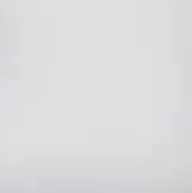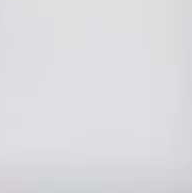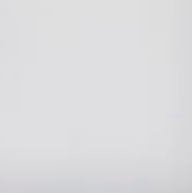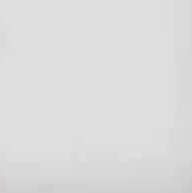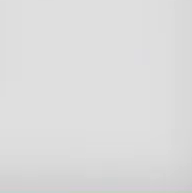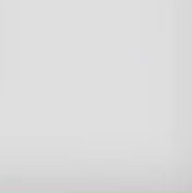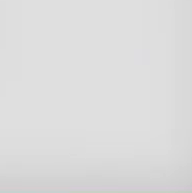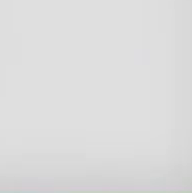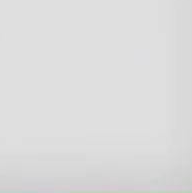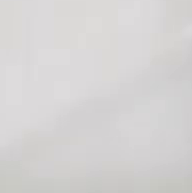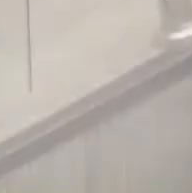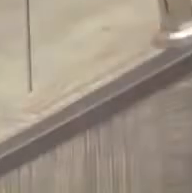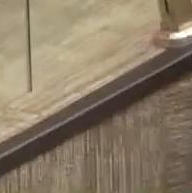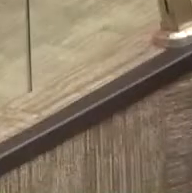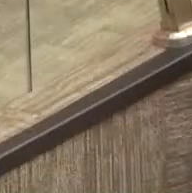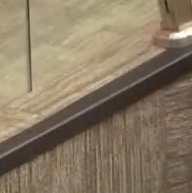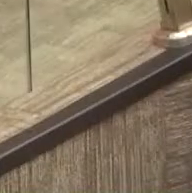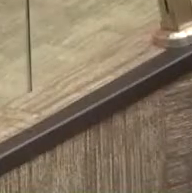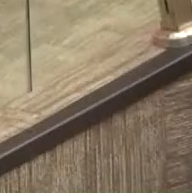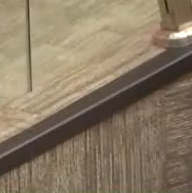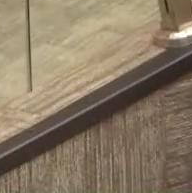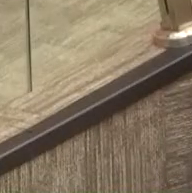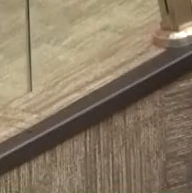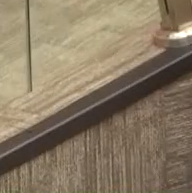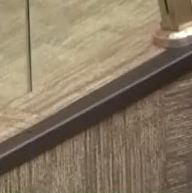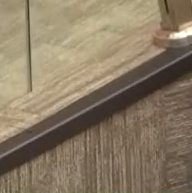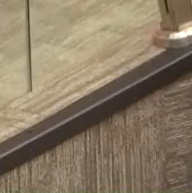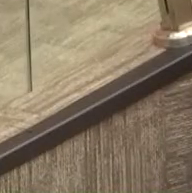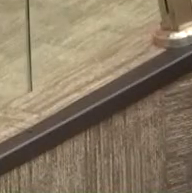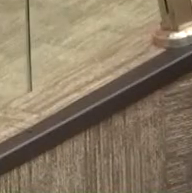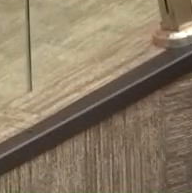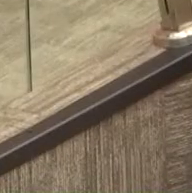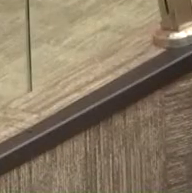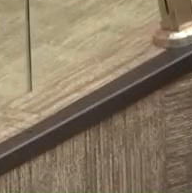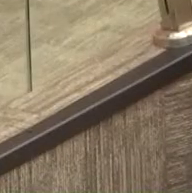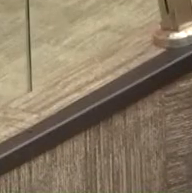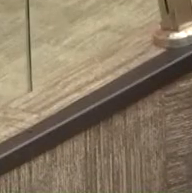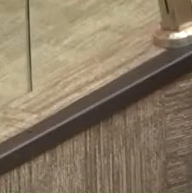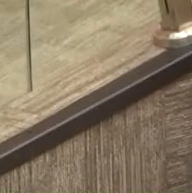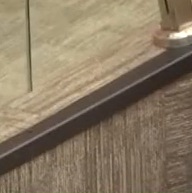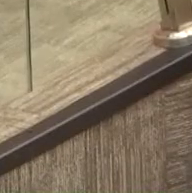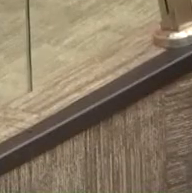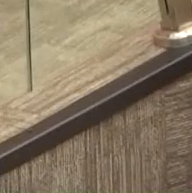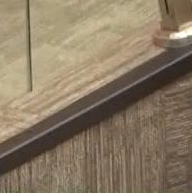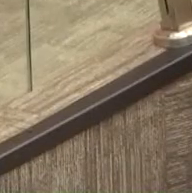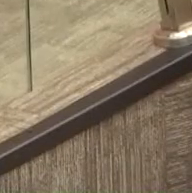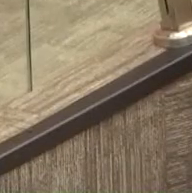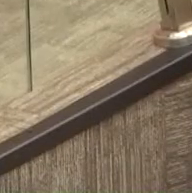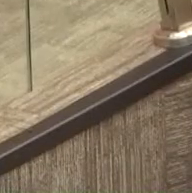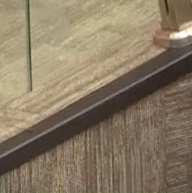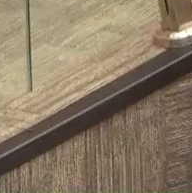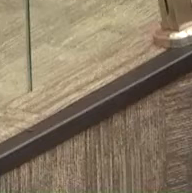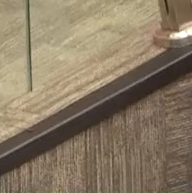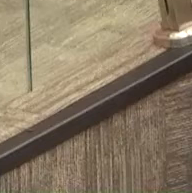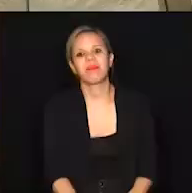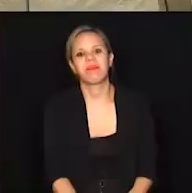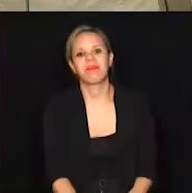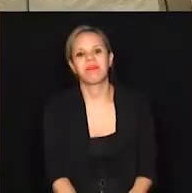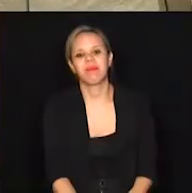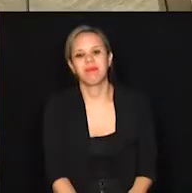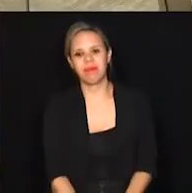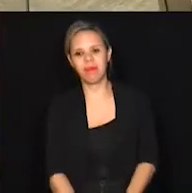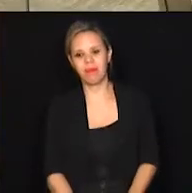TV Câmara, Campinas. Olá, uma ótima tarde para você que nos acompanha aqui pela TV Câmara Campinas. Nós falamos